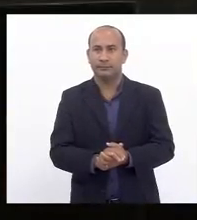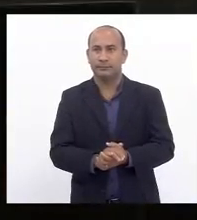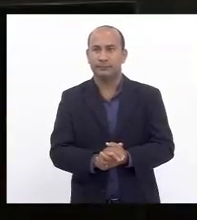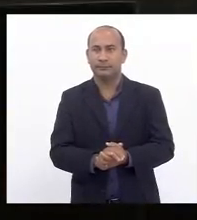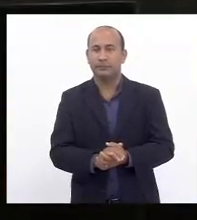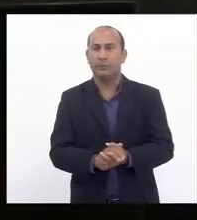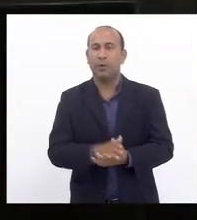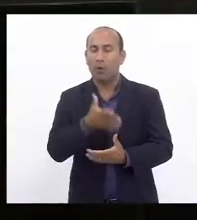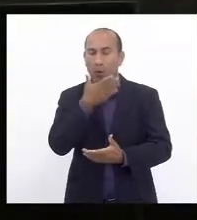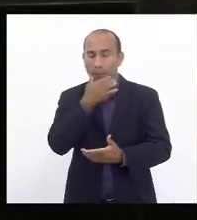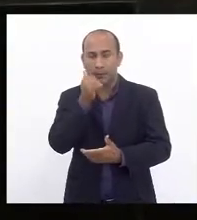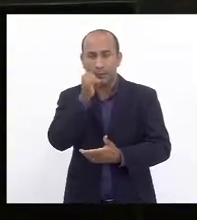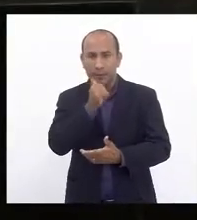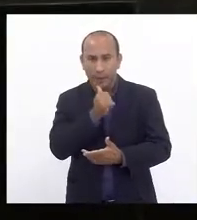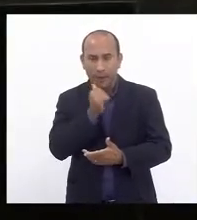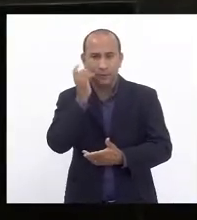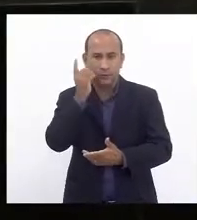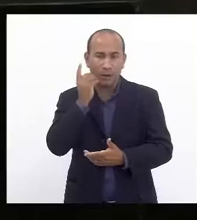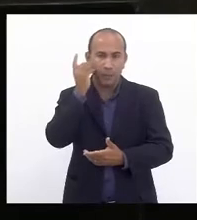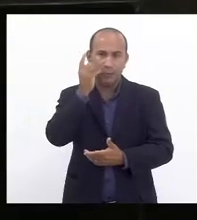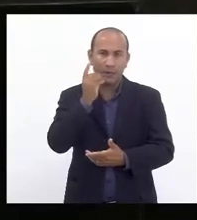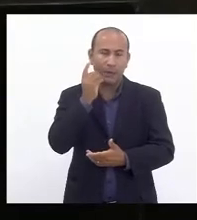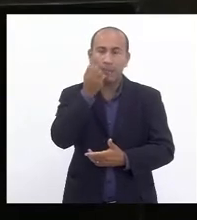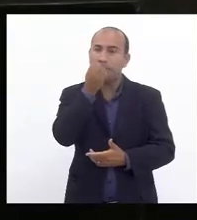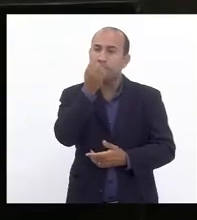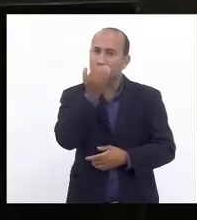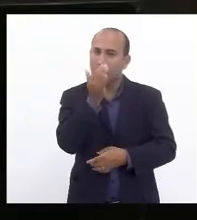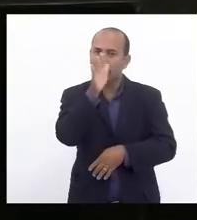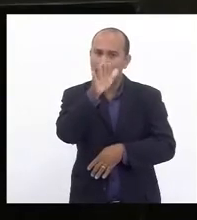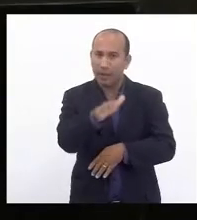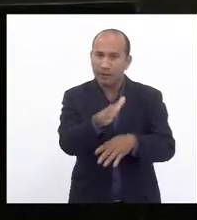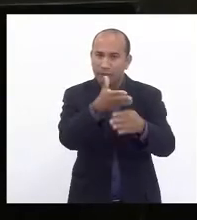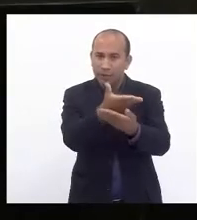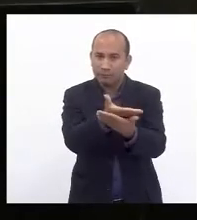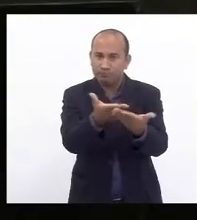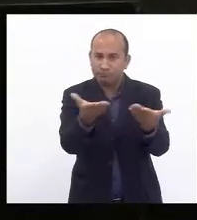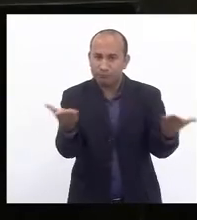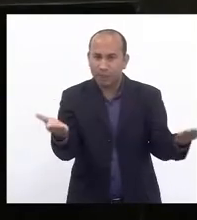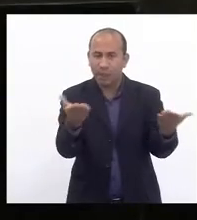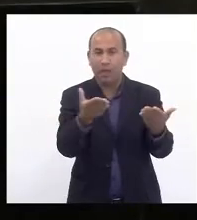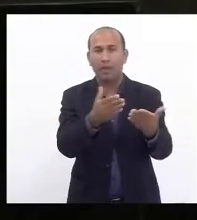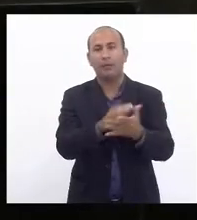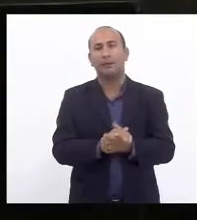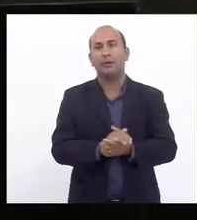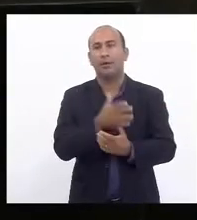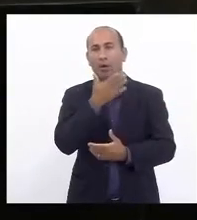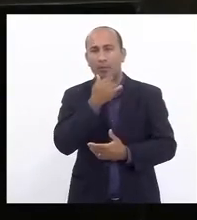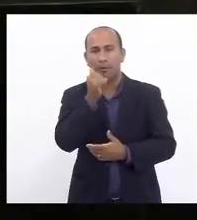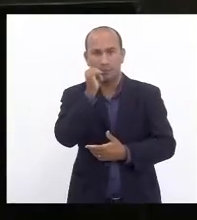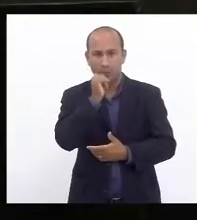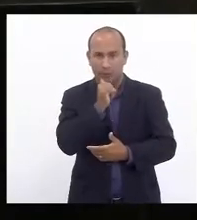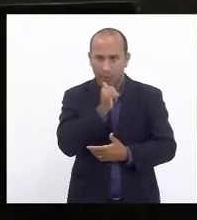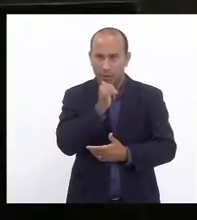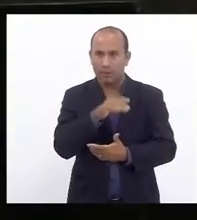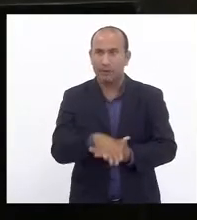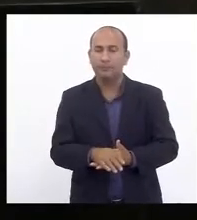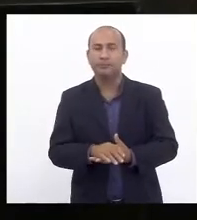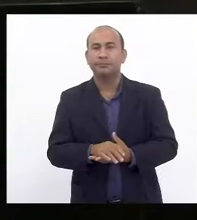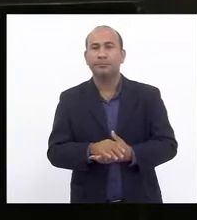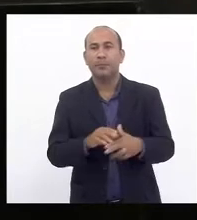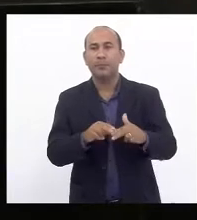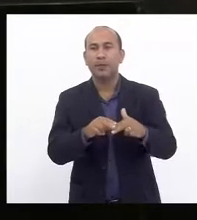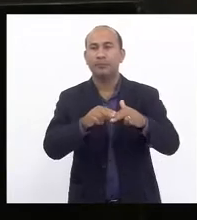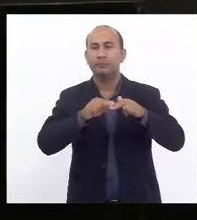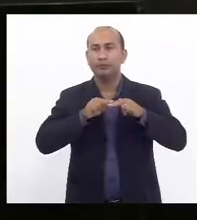Senhoras e senhores deputados, boa tarde a todos e todas. Está em